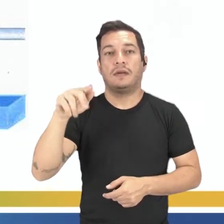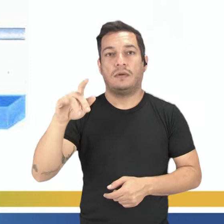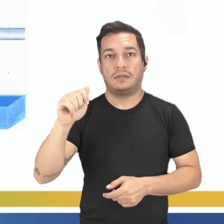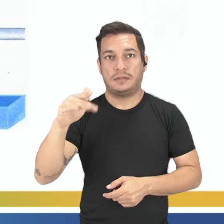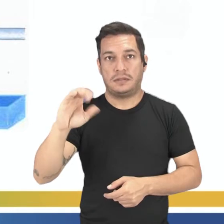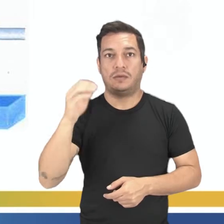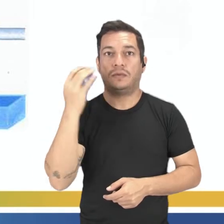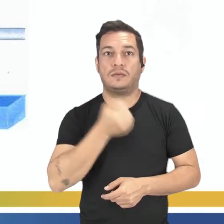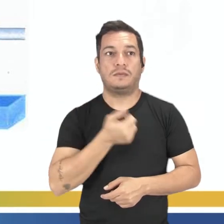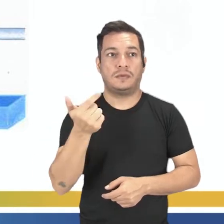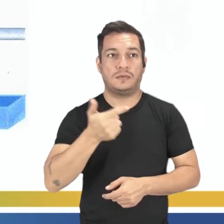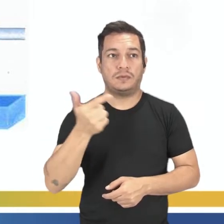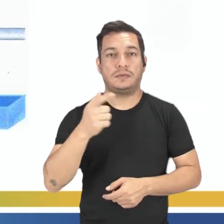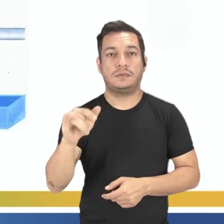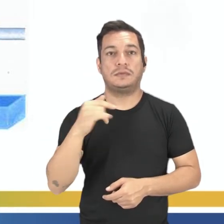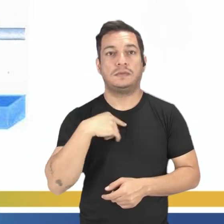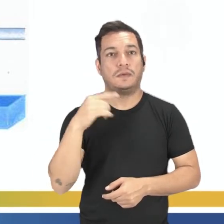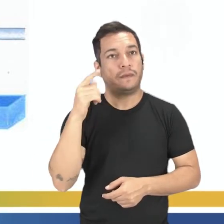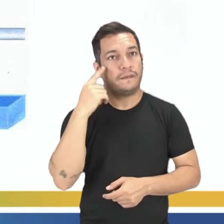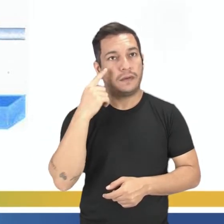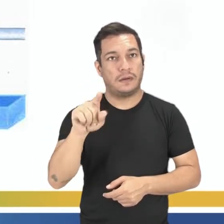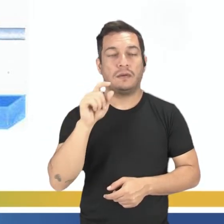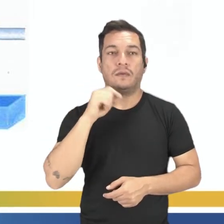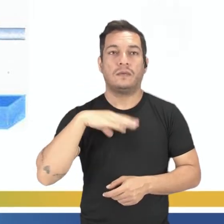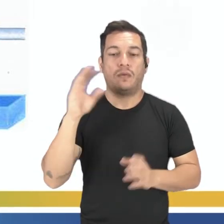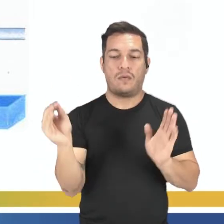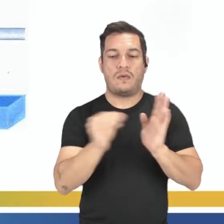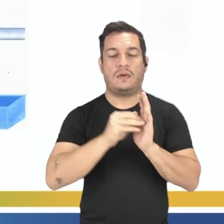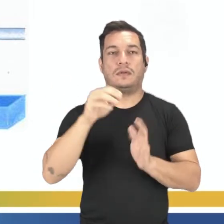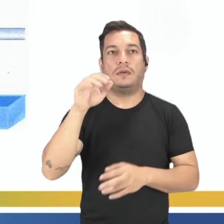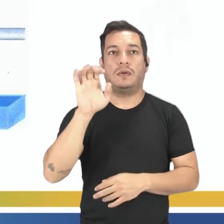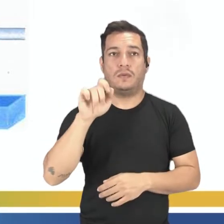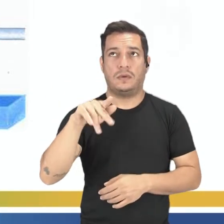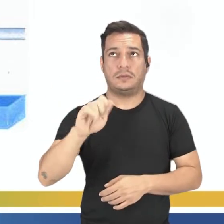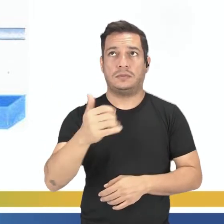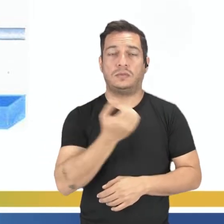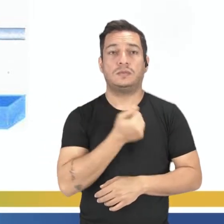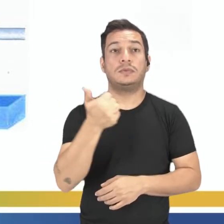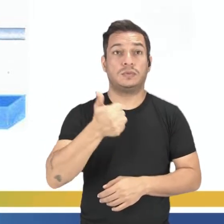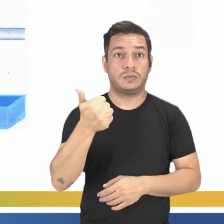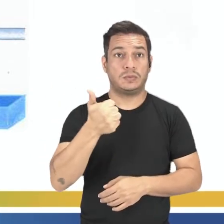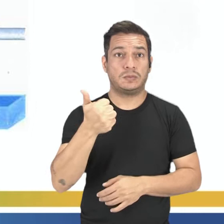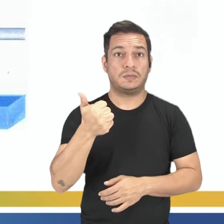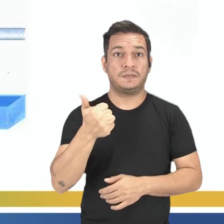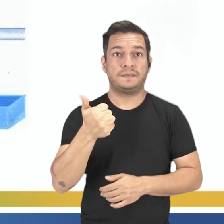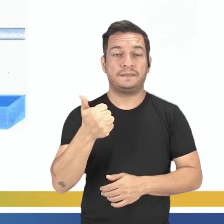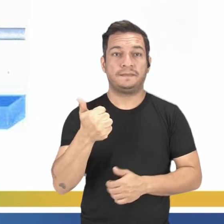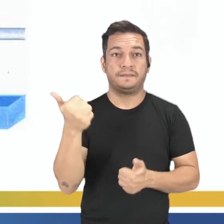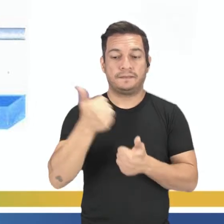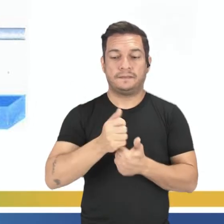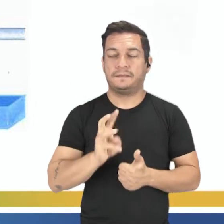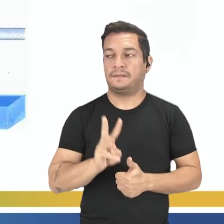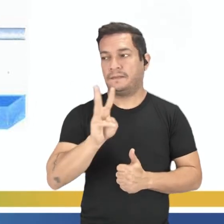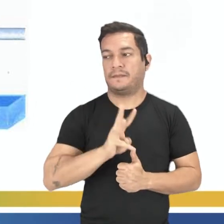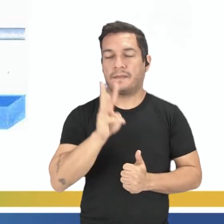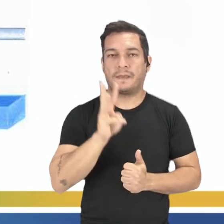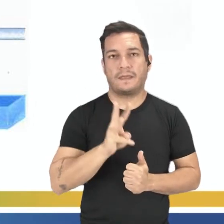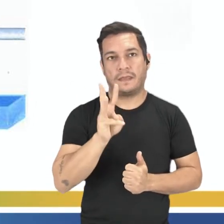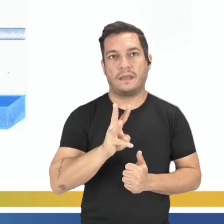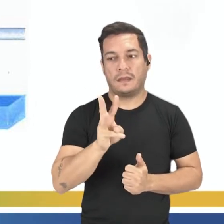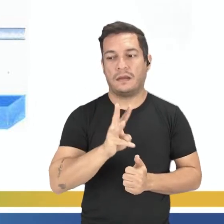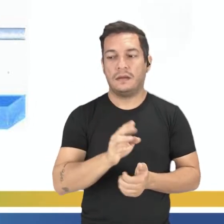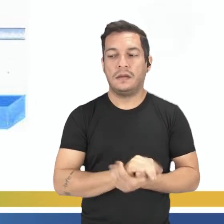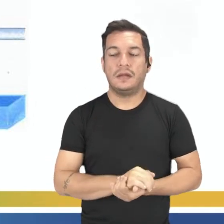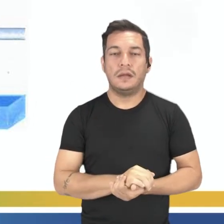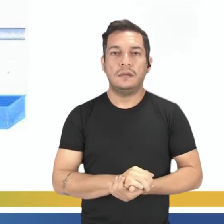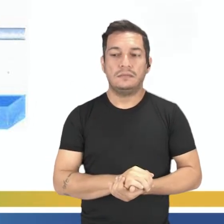2. Se eu pegar a equação número 2 e colocar aqui na equação número 1, no lugar do W, observa aqui que eu estou dando destaque